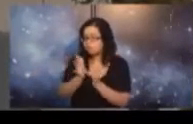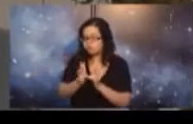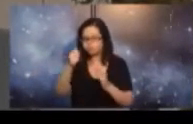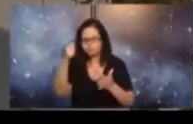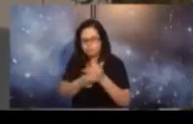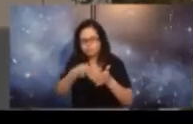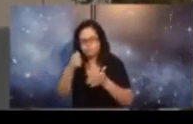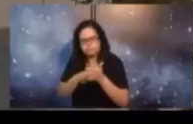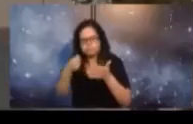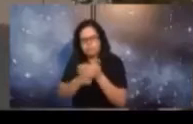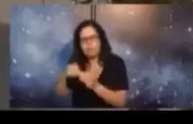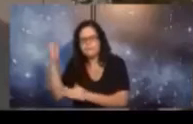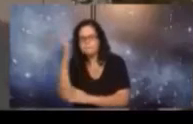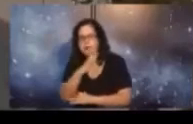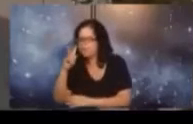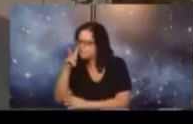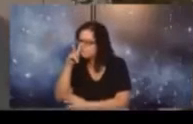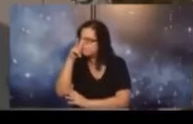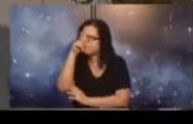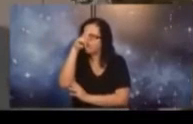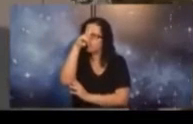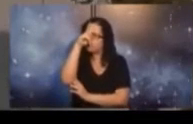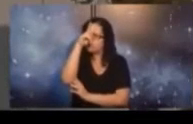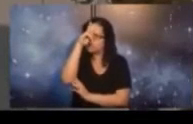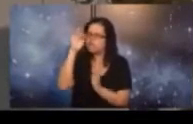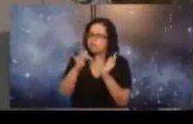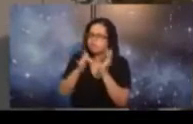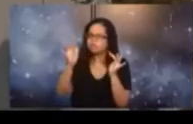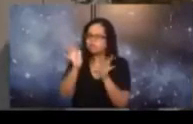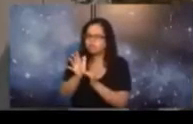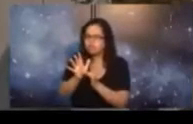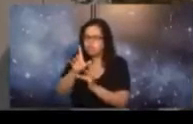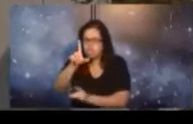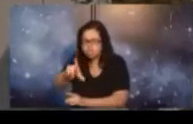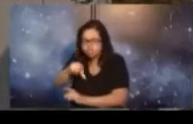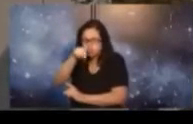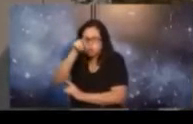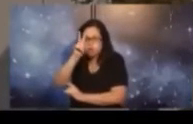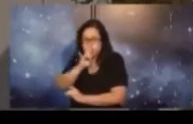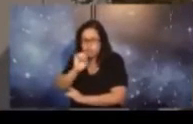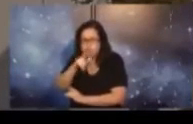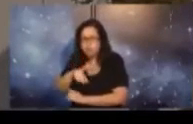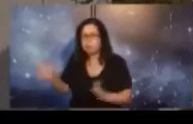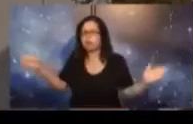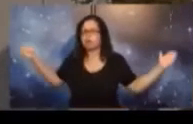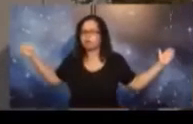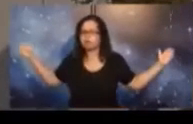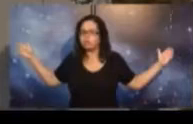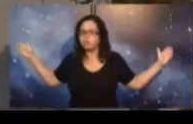com tamanha intensidade, que preferiu ir para a cruz do que praticar o mal.